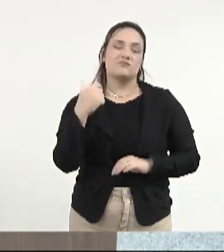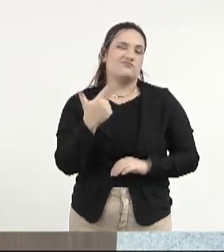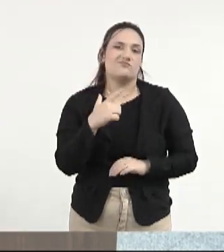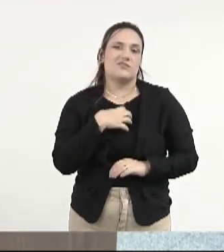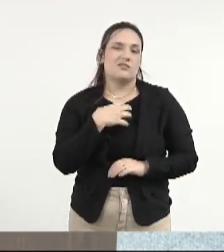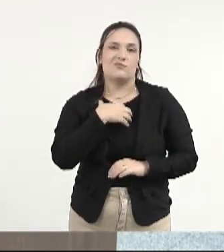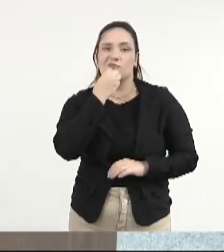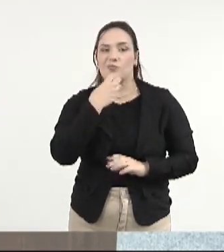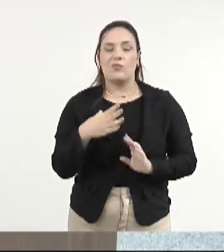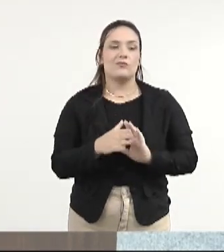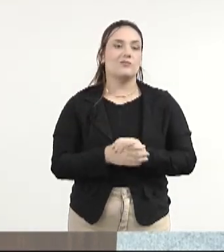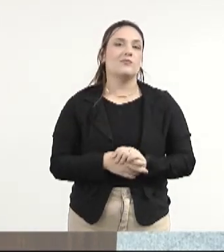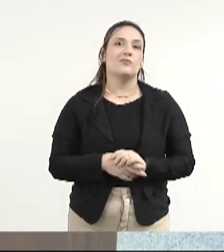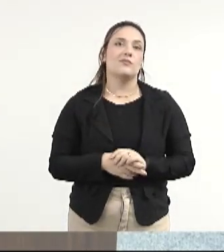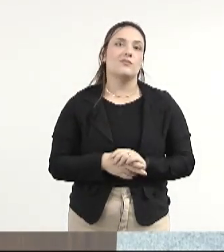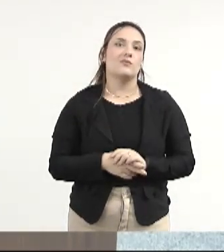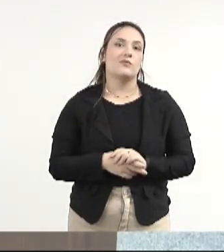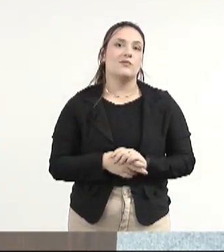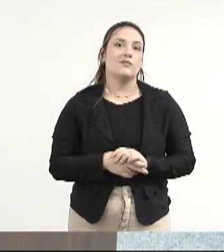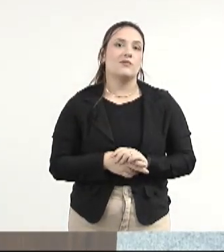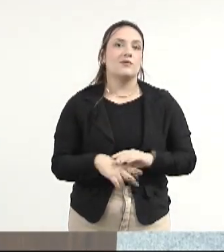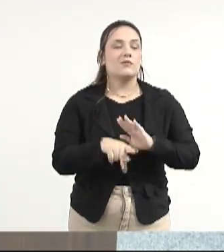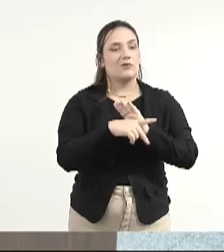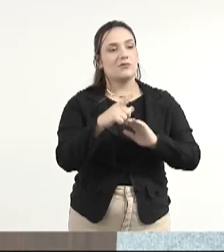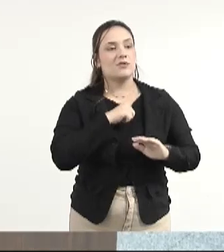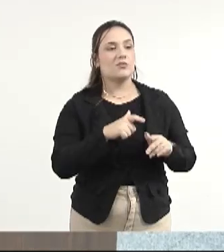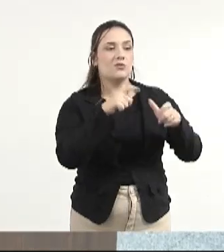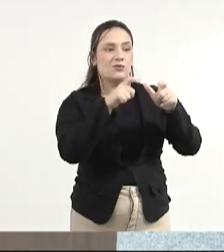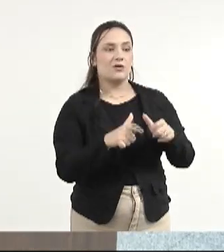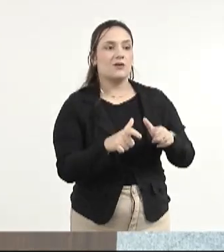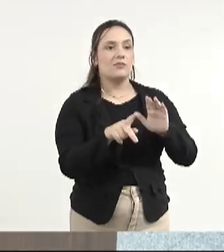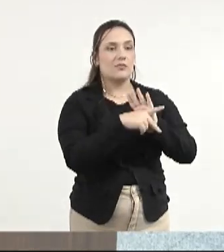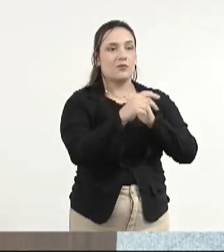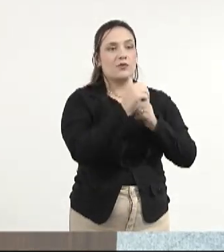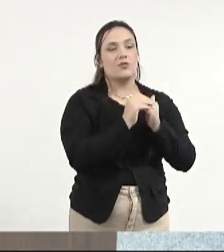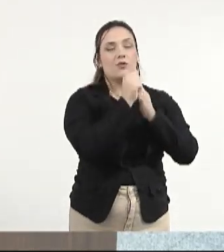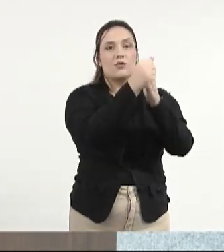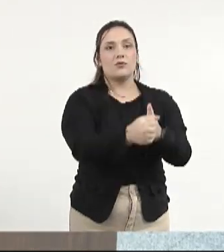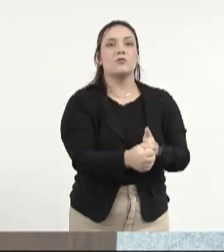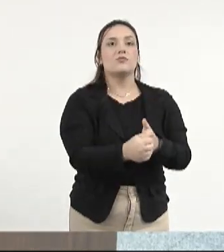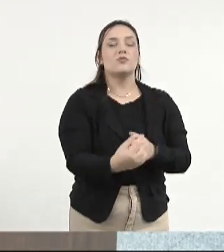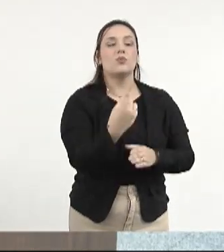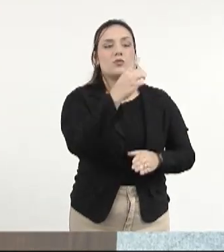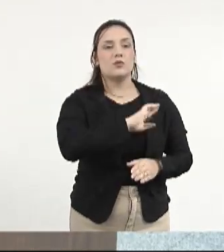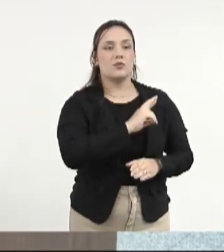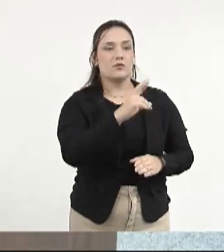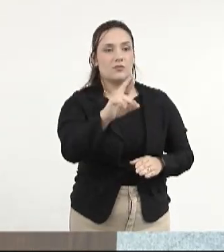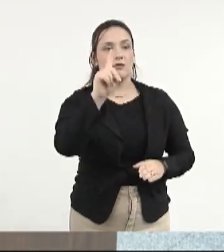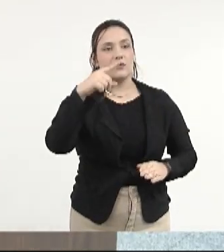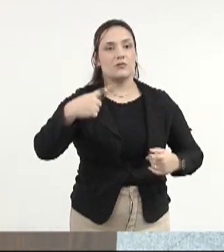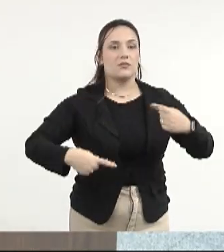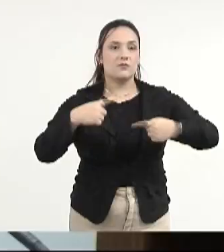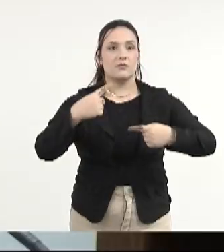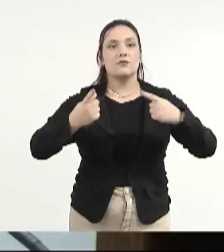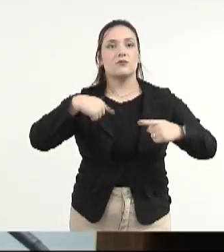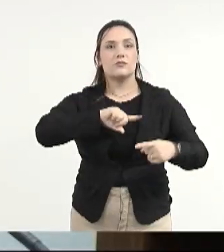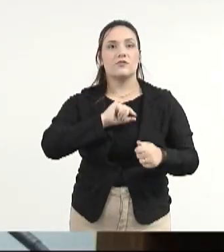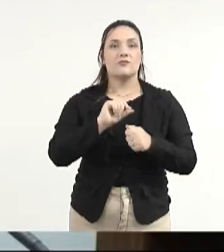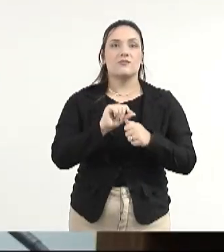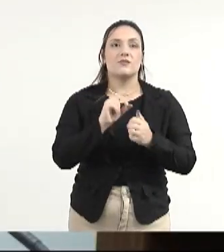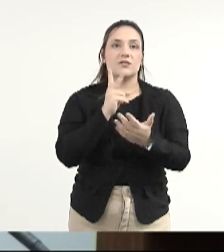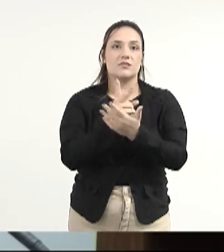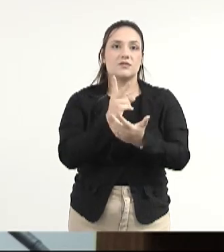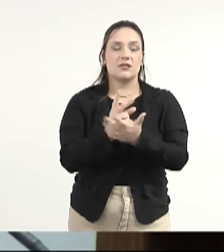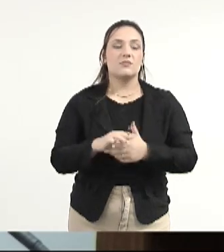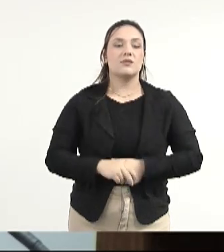vontade diante de ter um espaço que é conduzido por uma única religião. Então, esse é um debate que a gente faz sempre